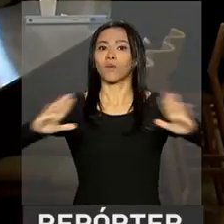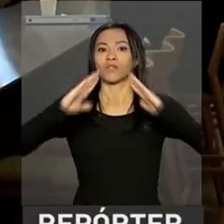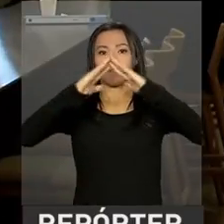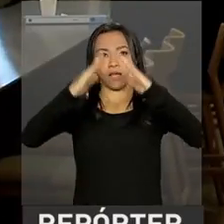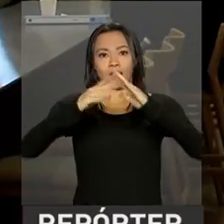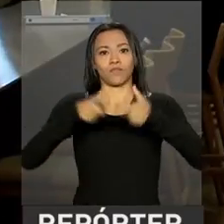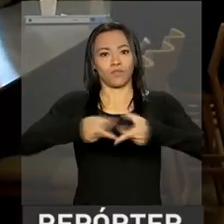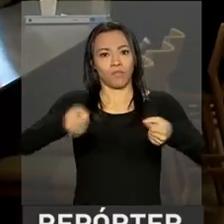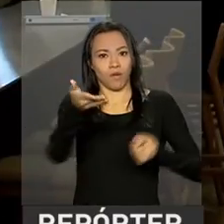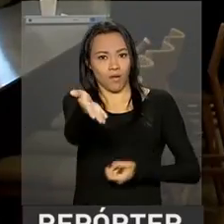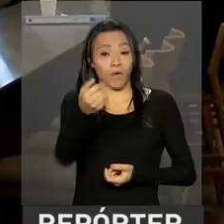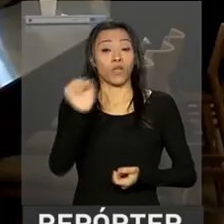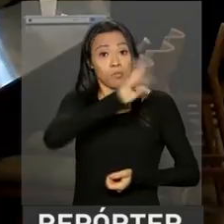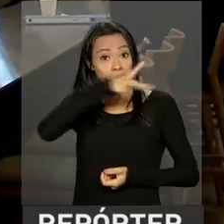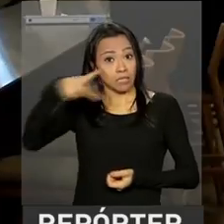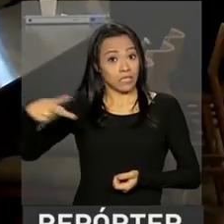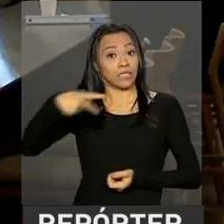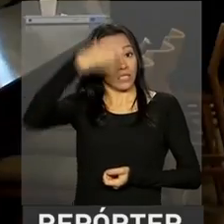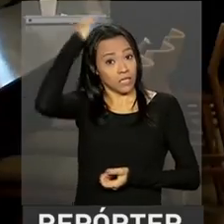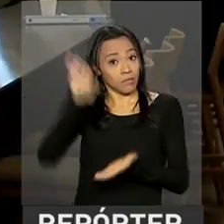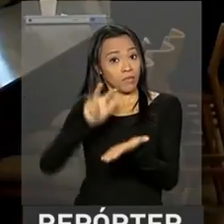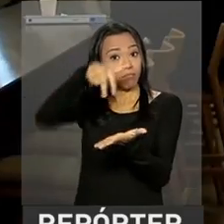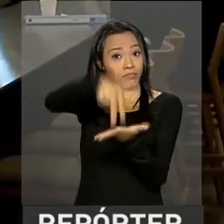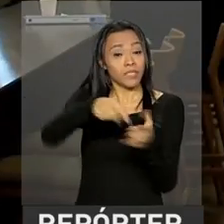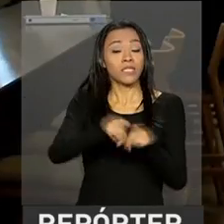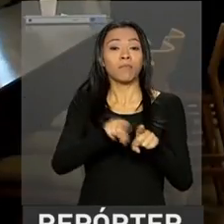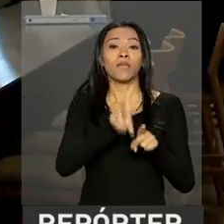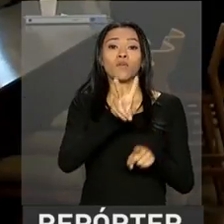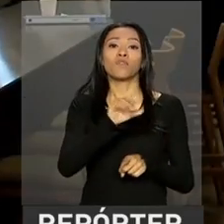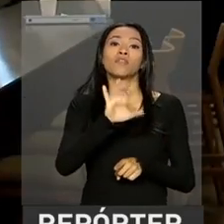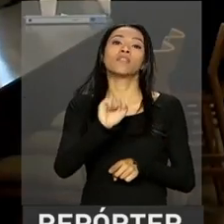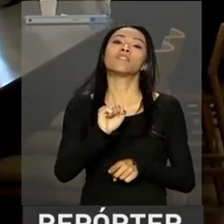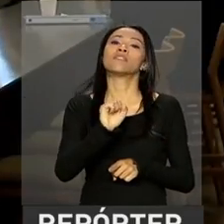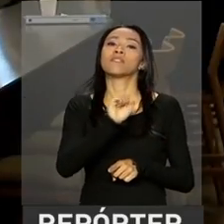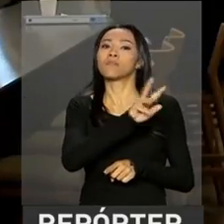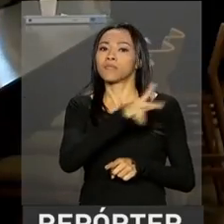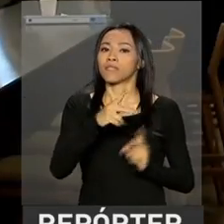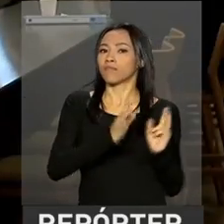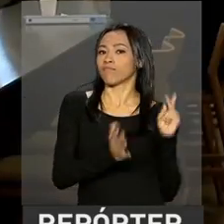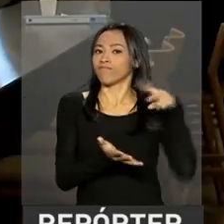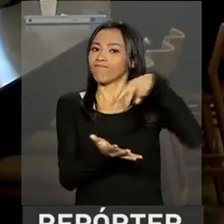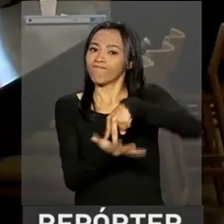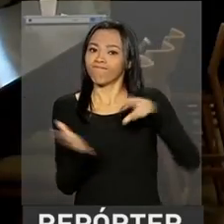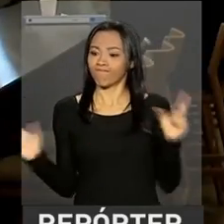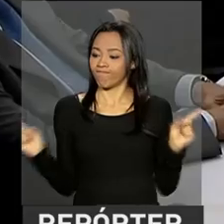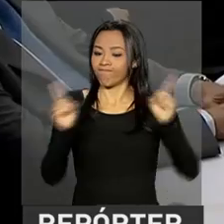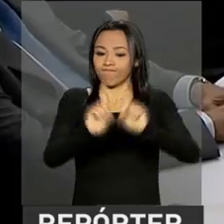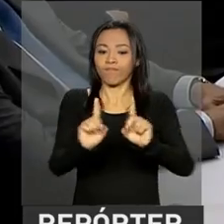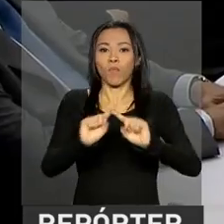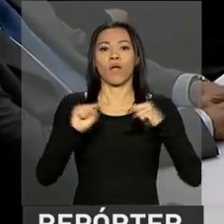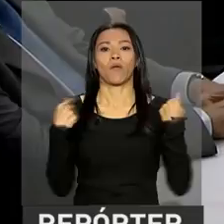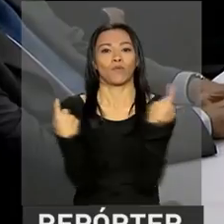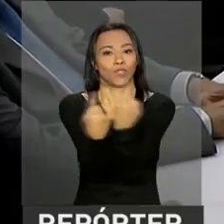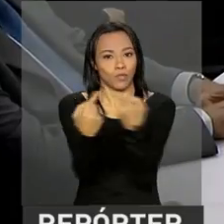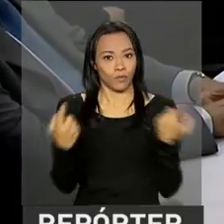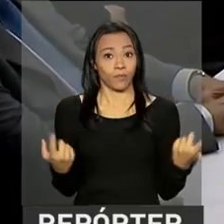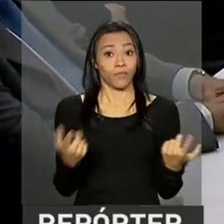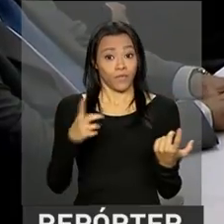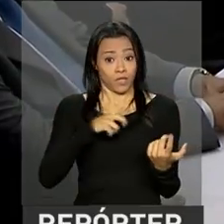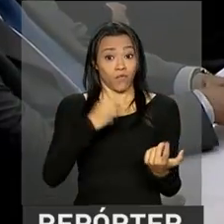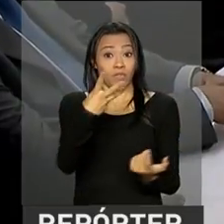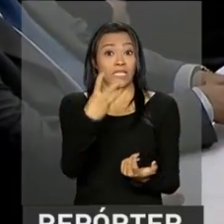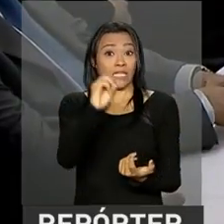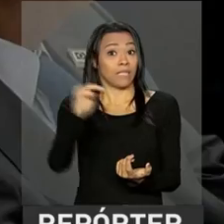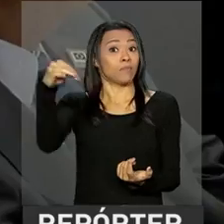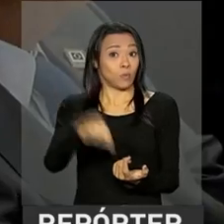onde o presidente michel temer o vice primeiro-ministro taro reunião bilateral no encontro de cerca de 30